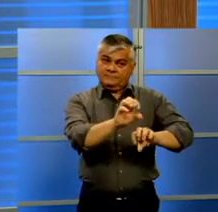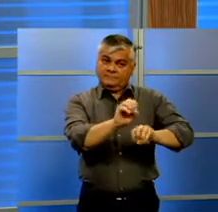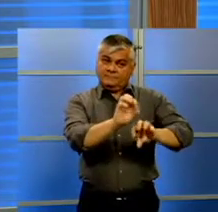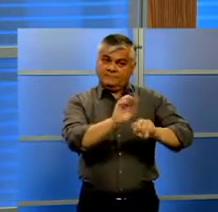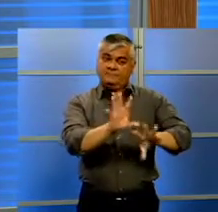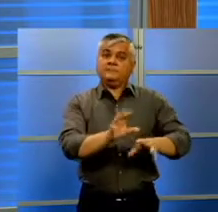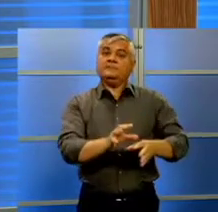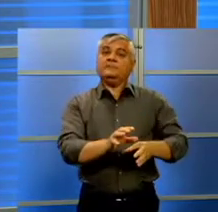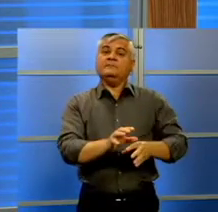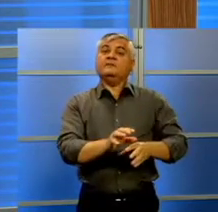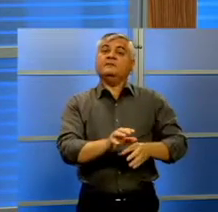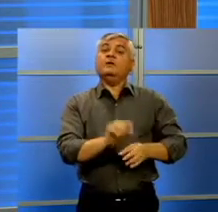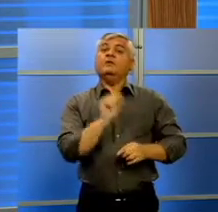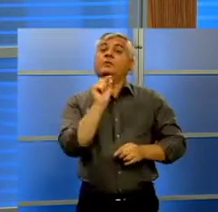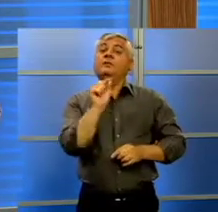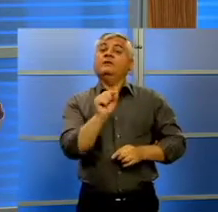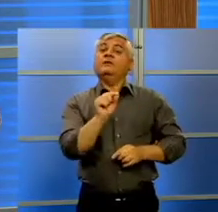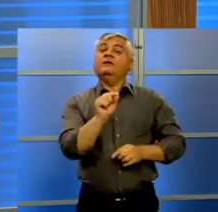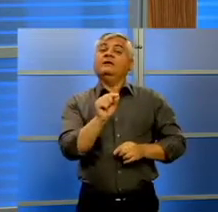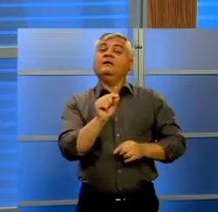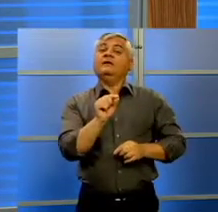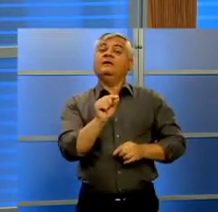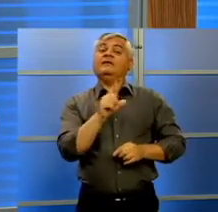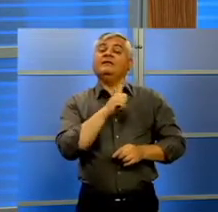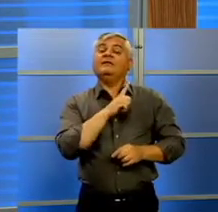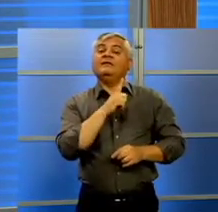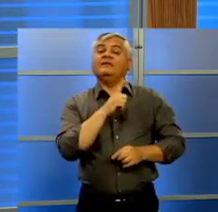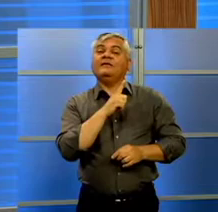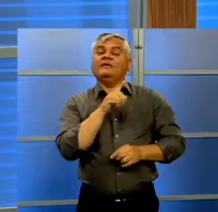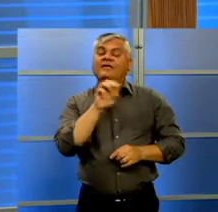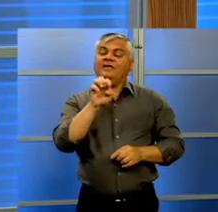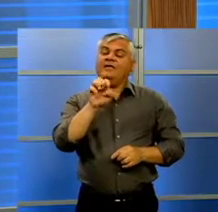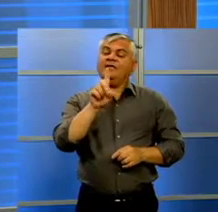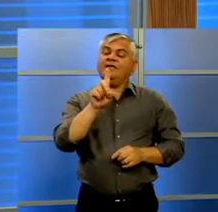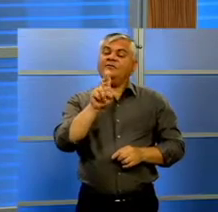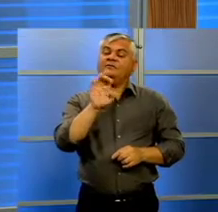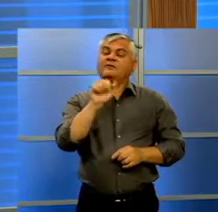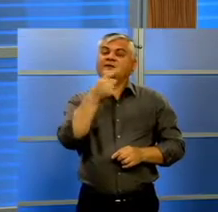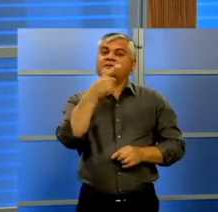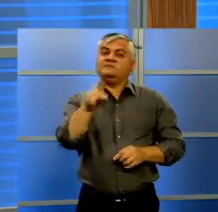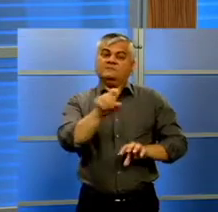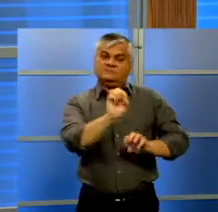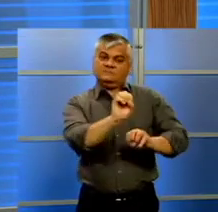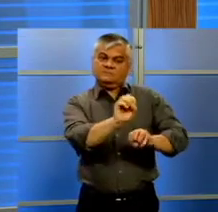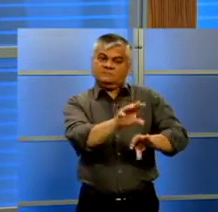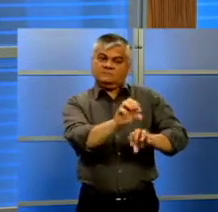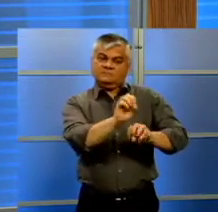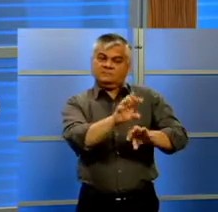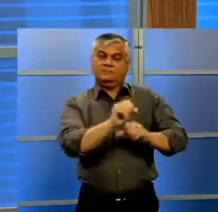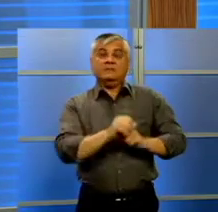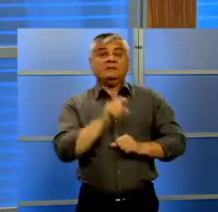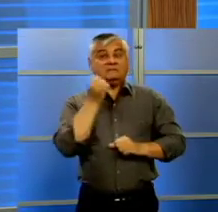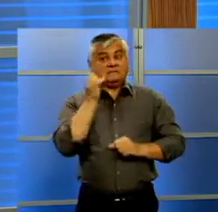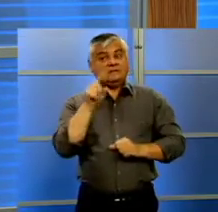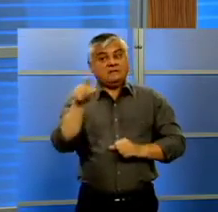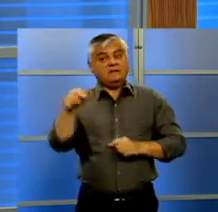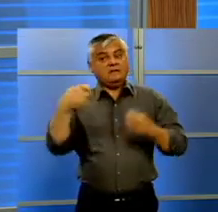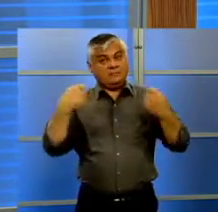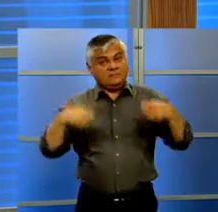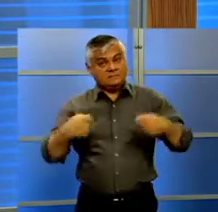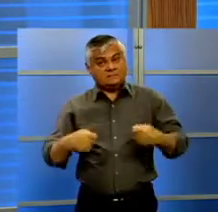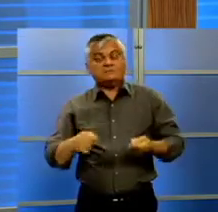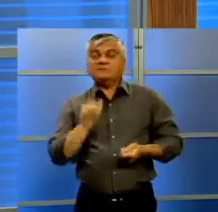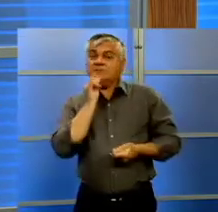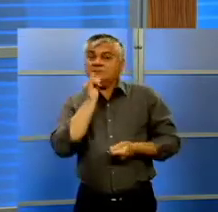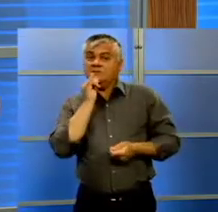ensino, já que a educação tem um cunho mais comportamental para os surdos. Se eu quero falar de educação de surdos